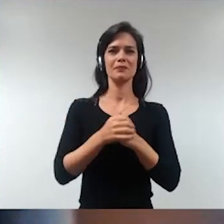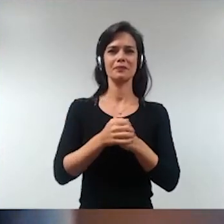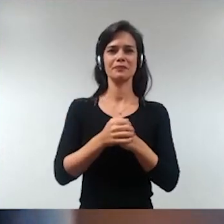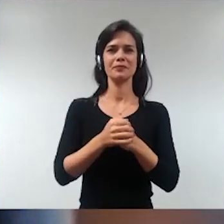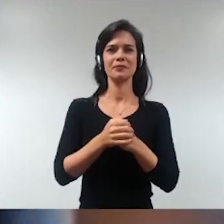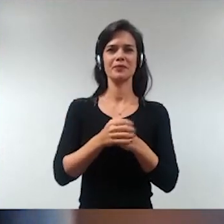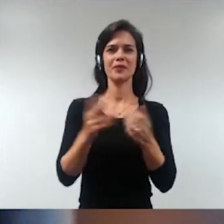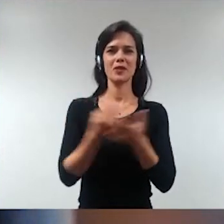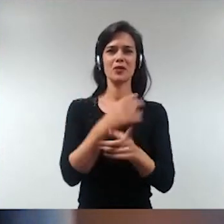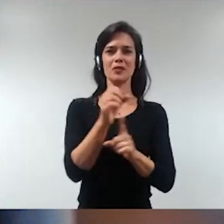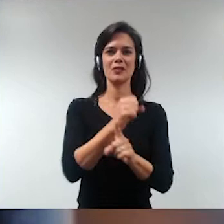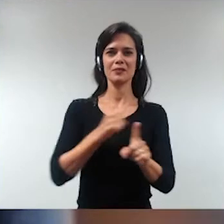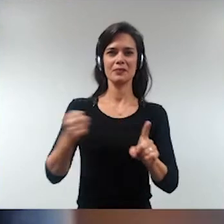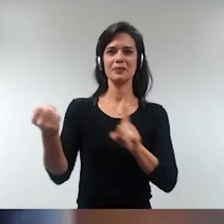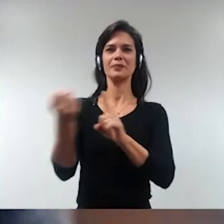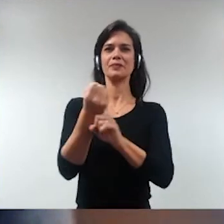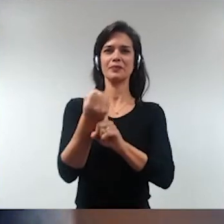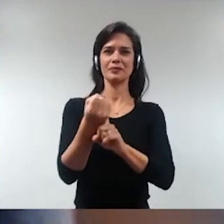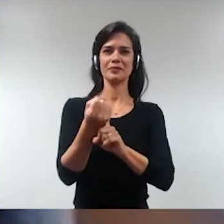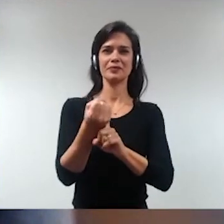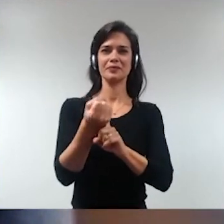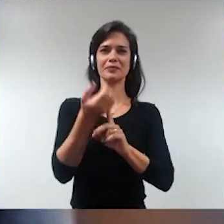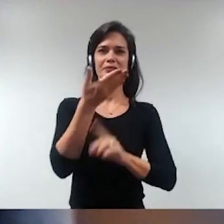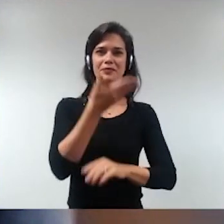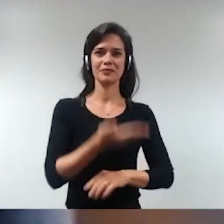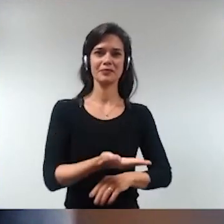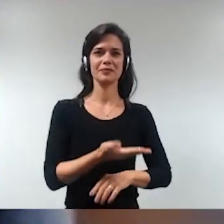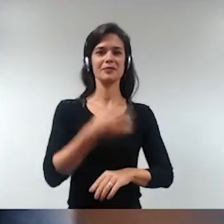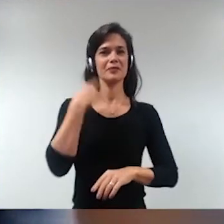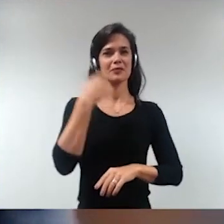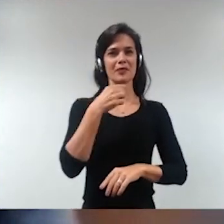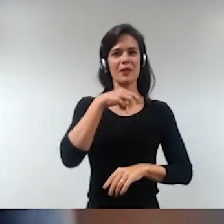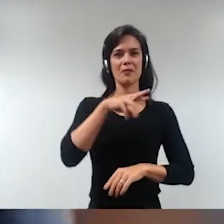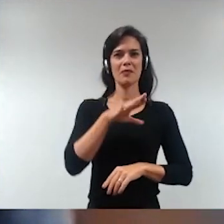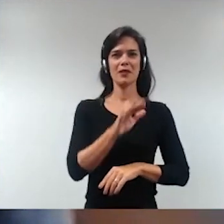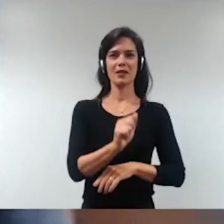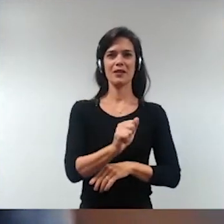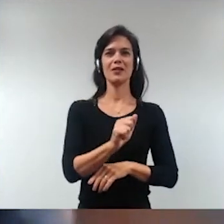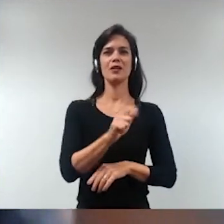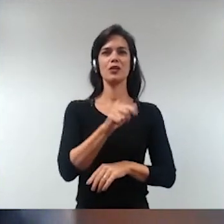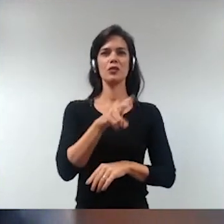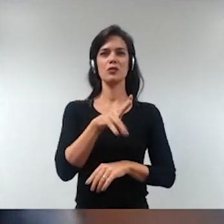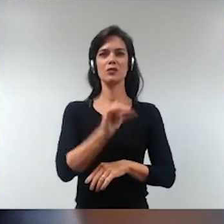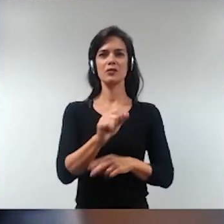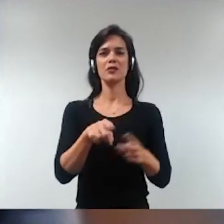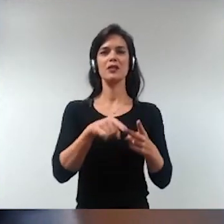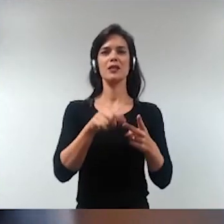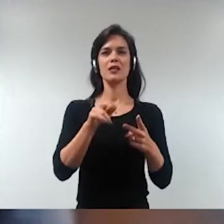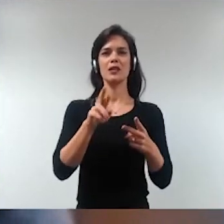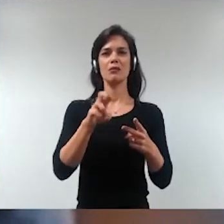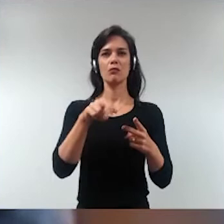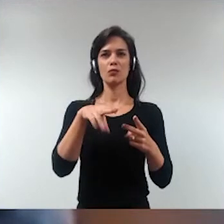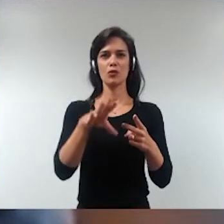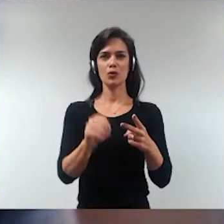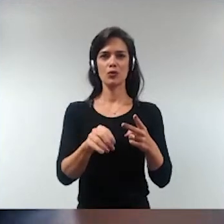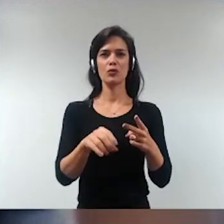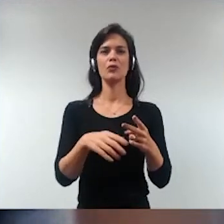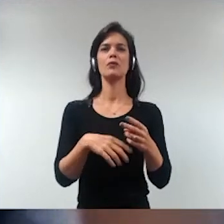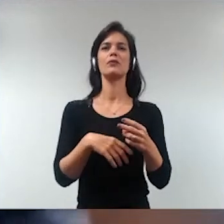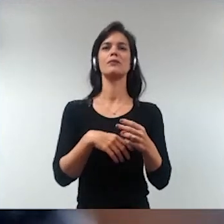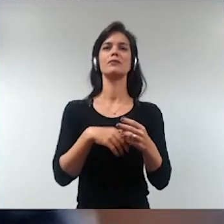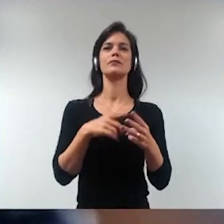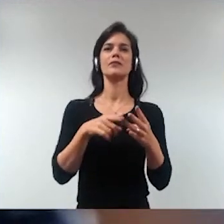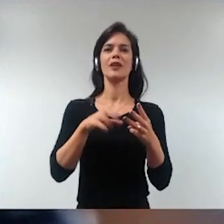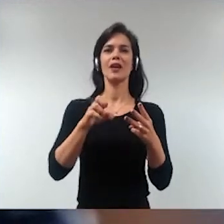juristas, como a doutora Maria Luciana Pereira de Souza, o doutor Bruno Albuquerque, o doutor